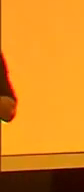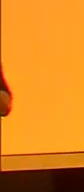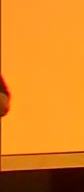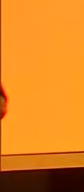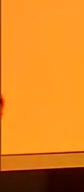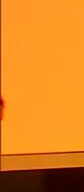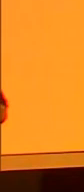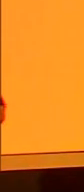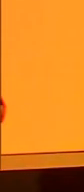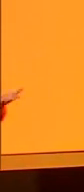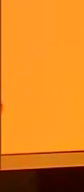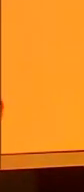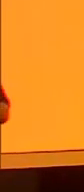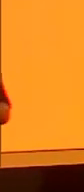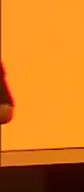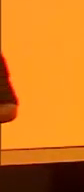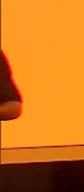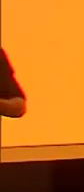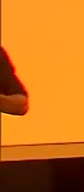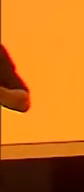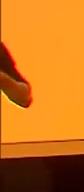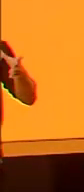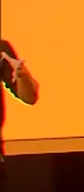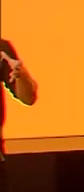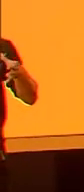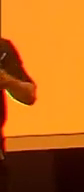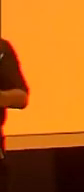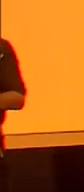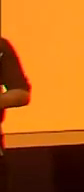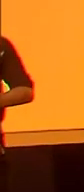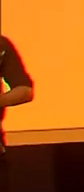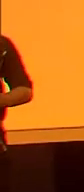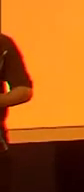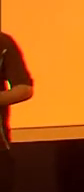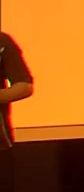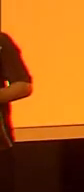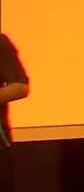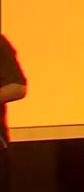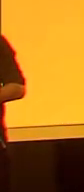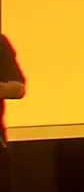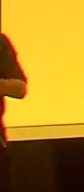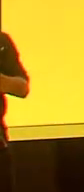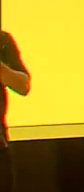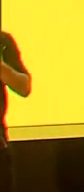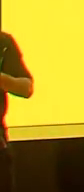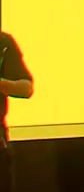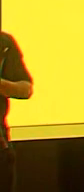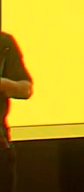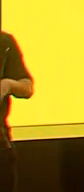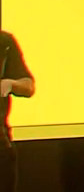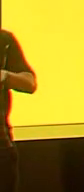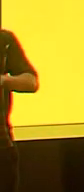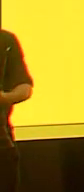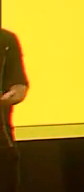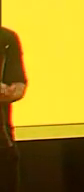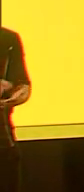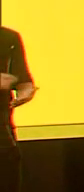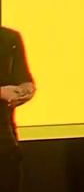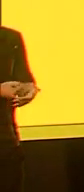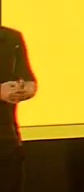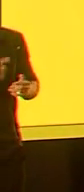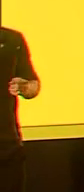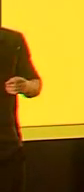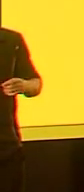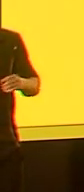no dia de hoje ele estará disponível. Acho que para quem conhece publicação de aplicativo, sabe que a Apple é mais exigente